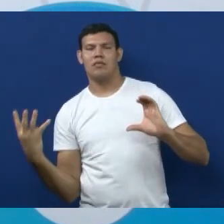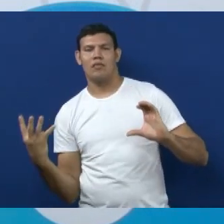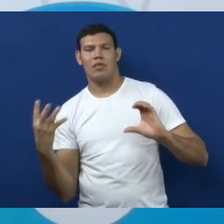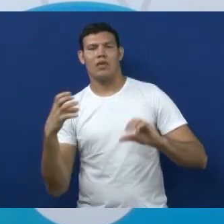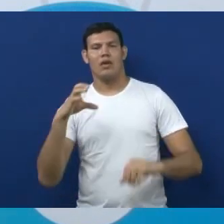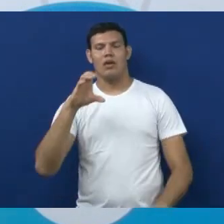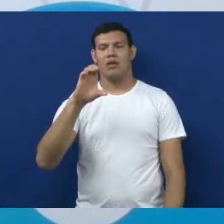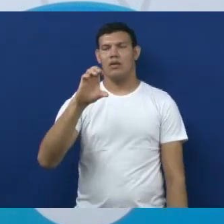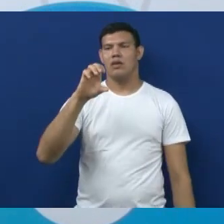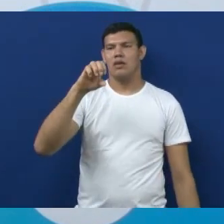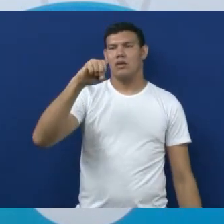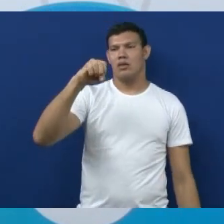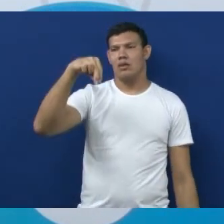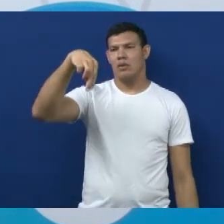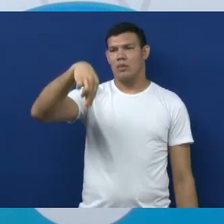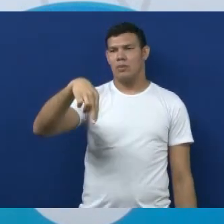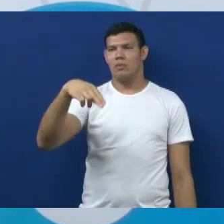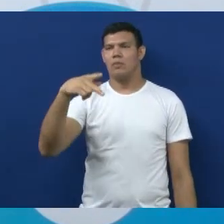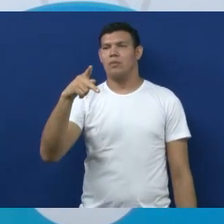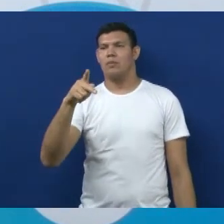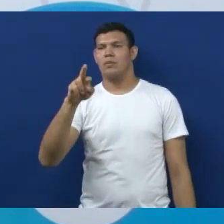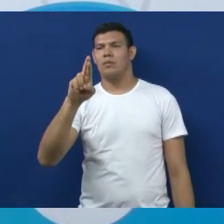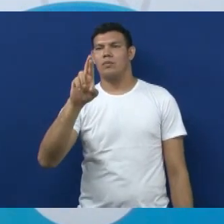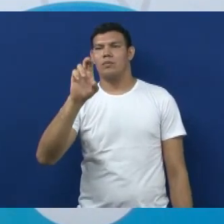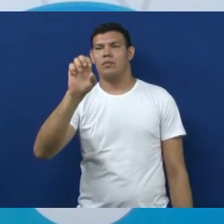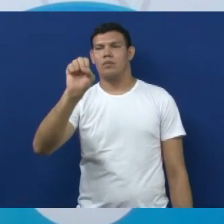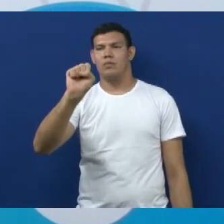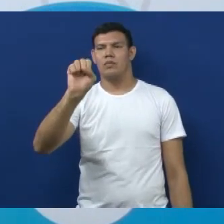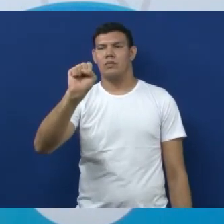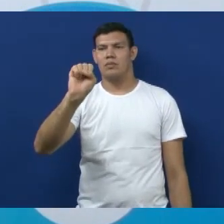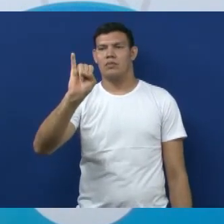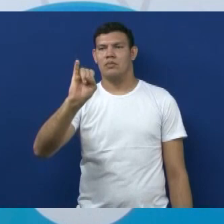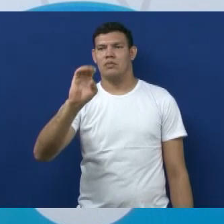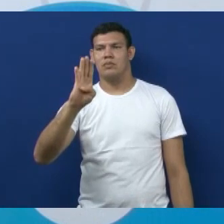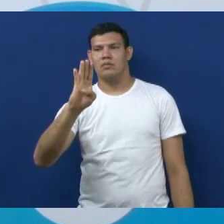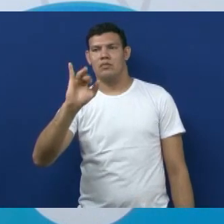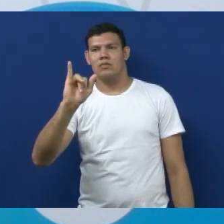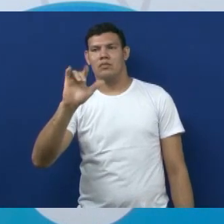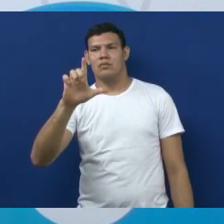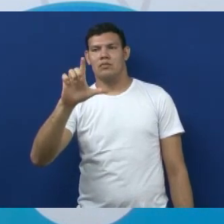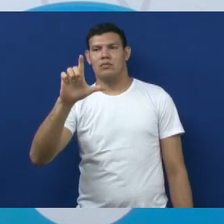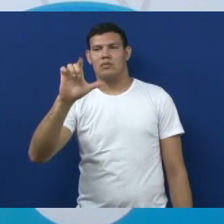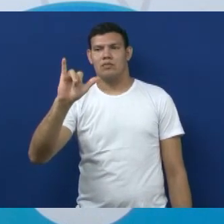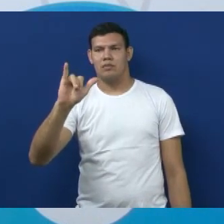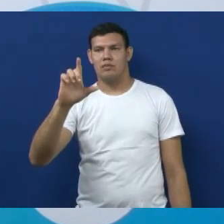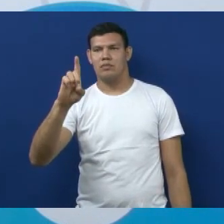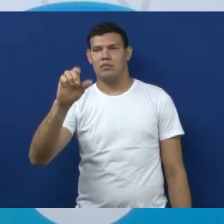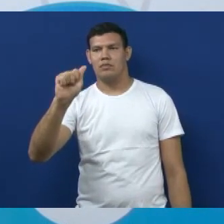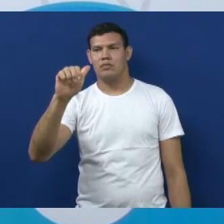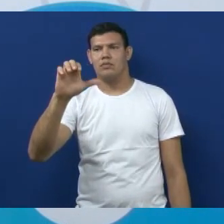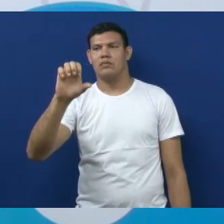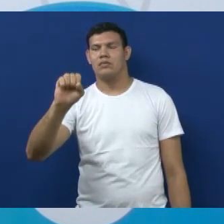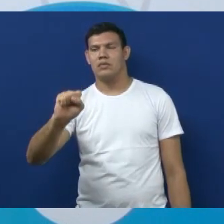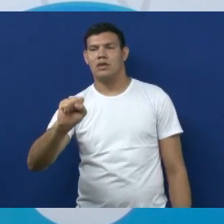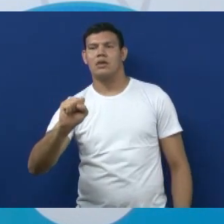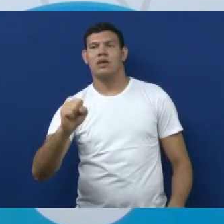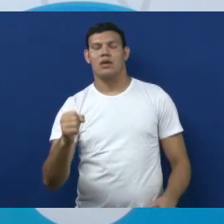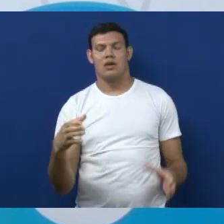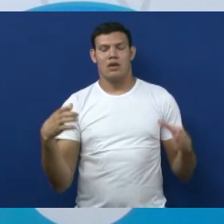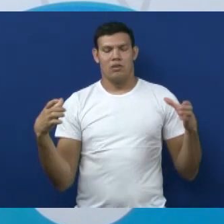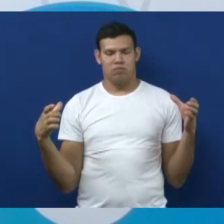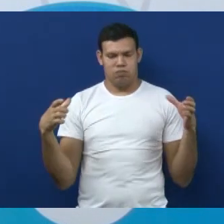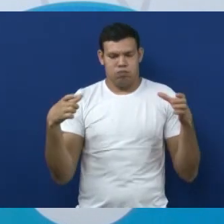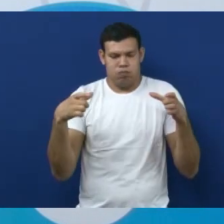compressibilidade. O que é a compressibilidade? É uma característica da matéria que ela apresenta de diminuir o espaço que ela estava